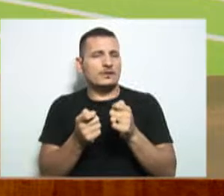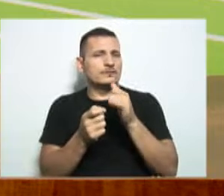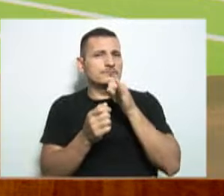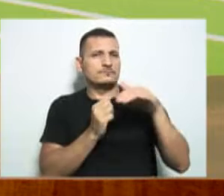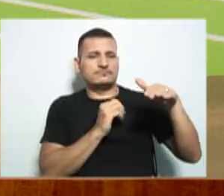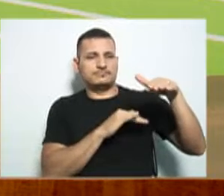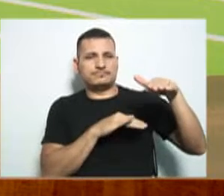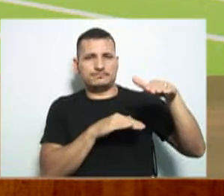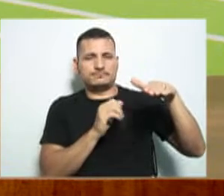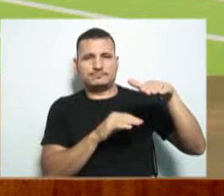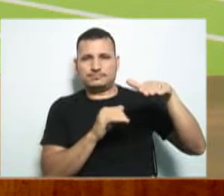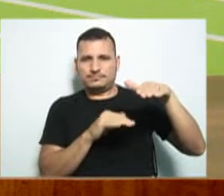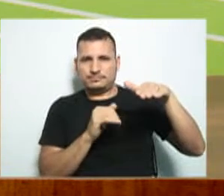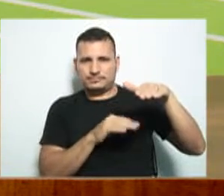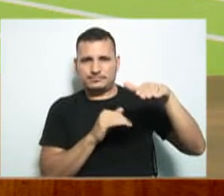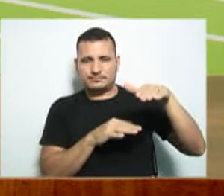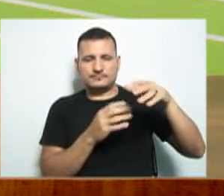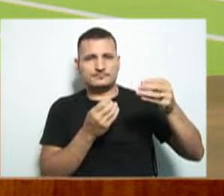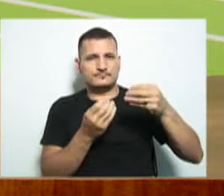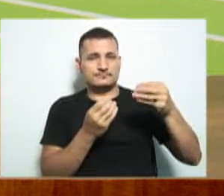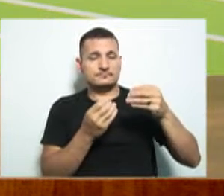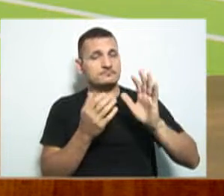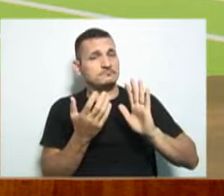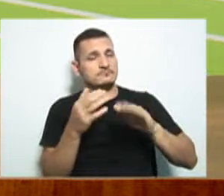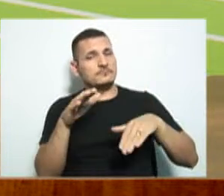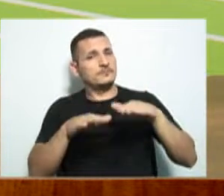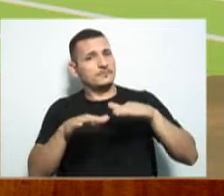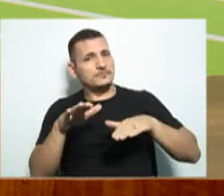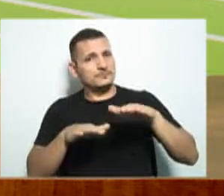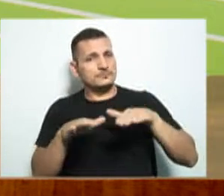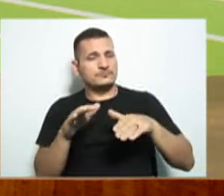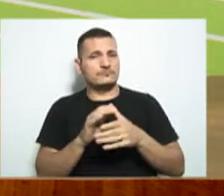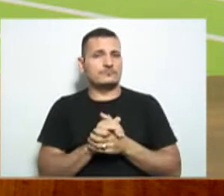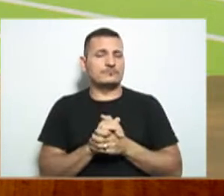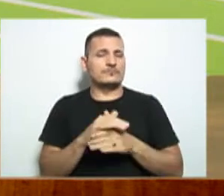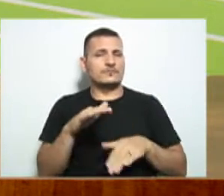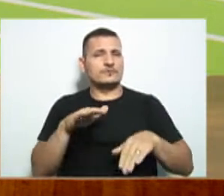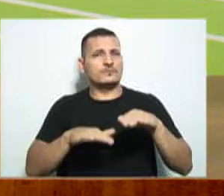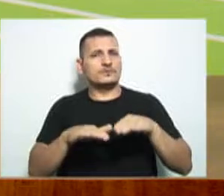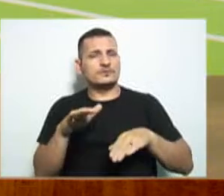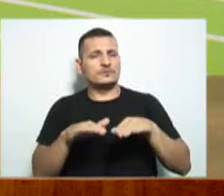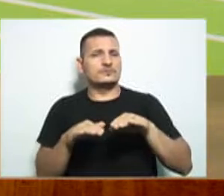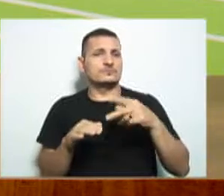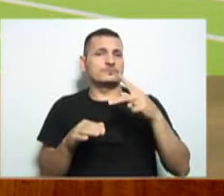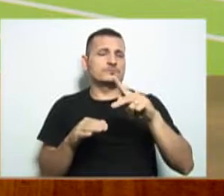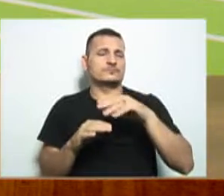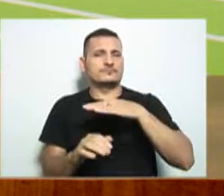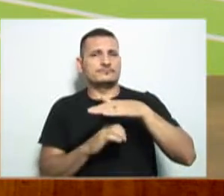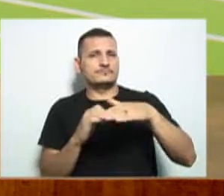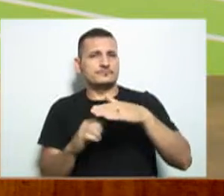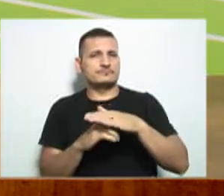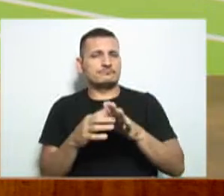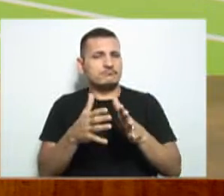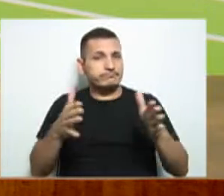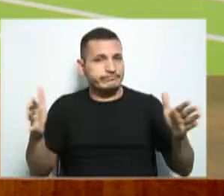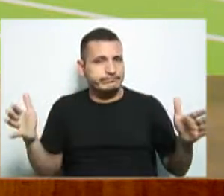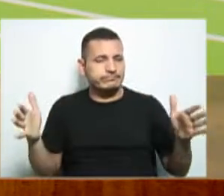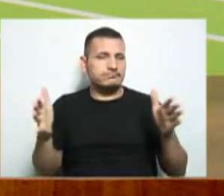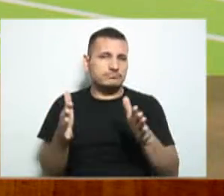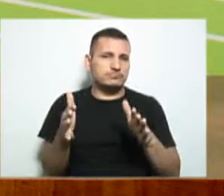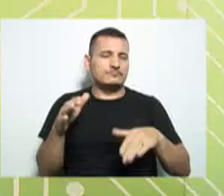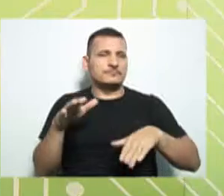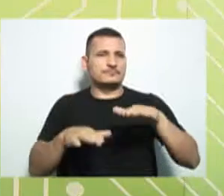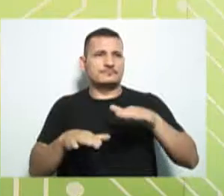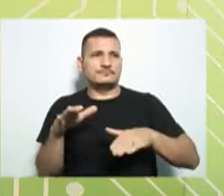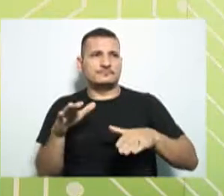estoque? Bom, depende. Depende do tamanho do quê? Depende do tamanho da sua empresa. Não é isso, professora?